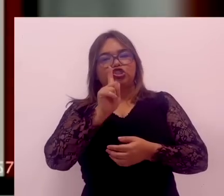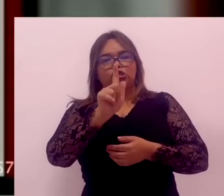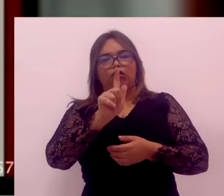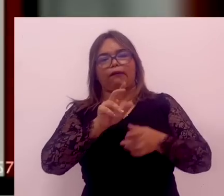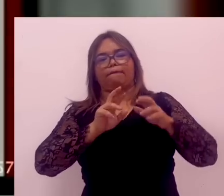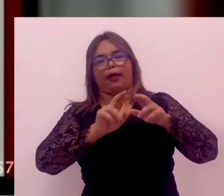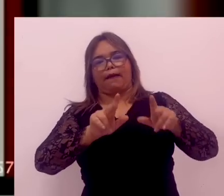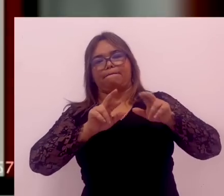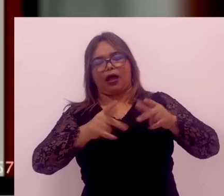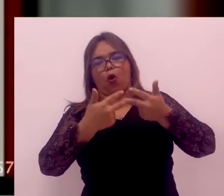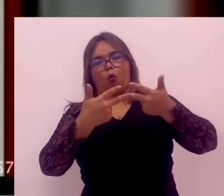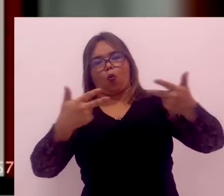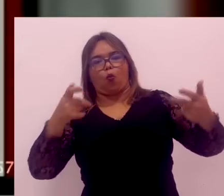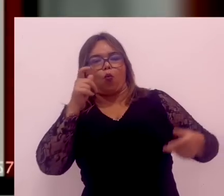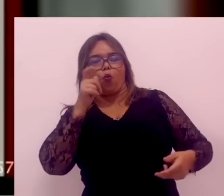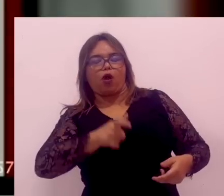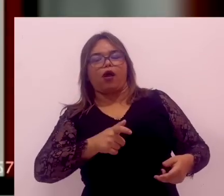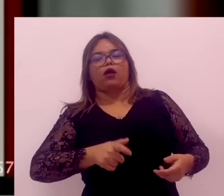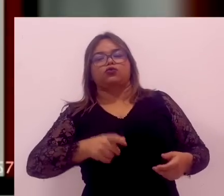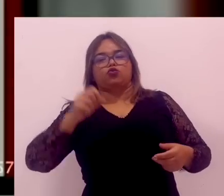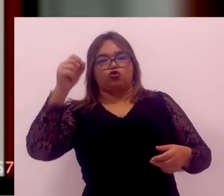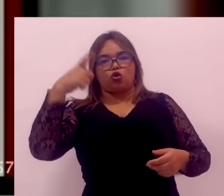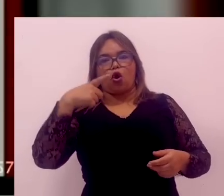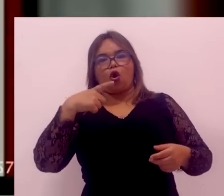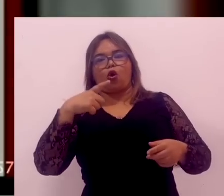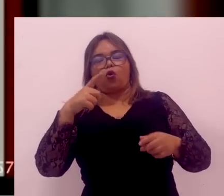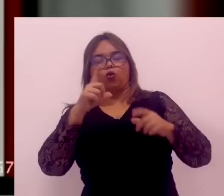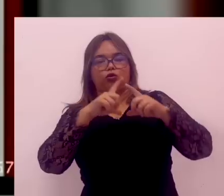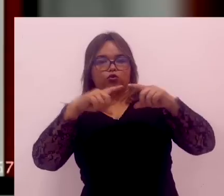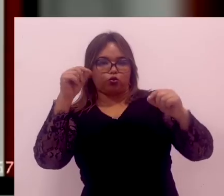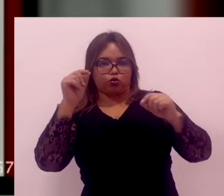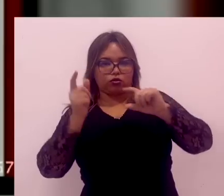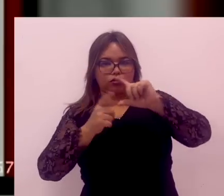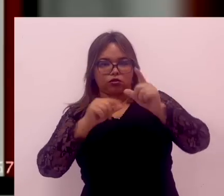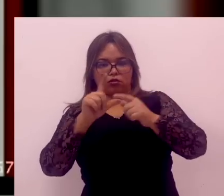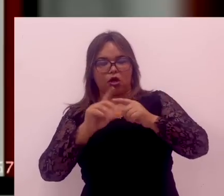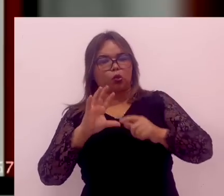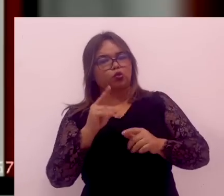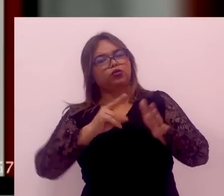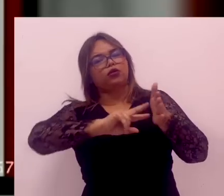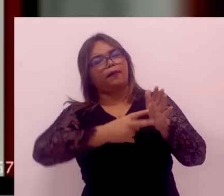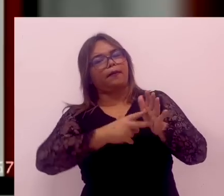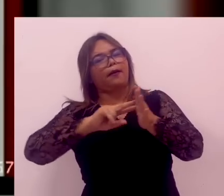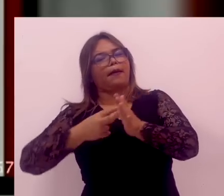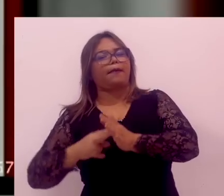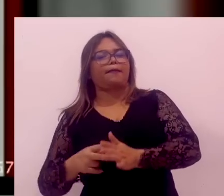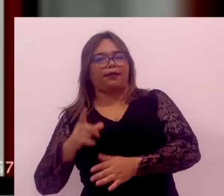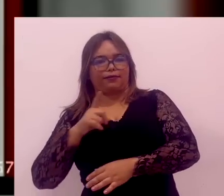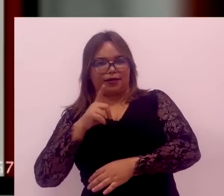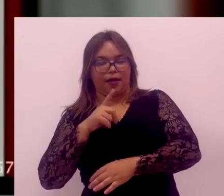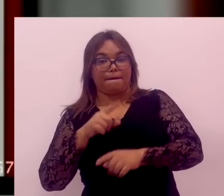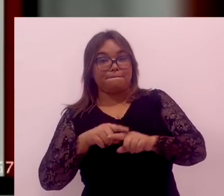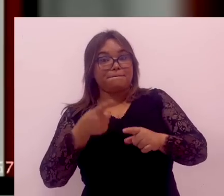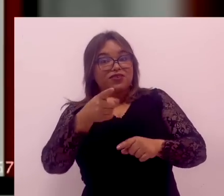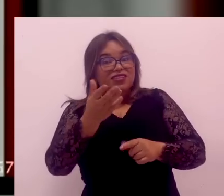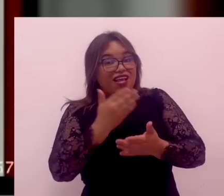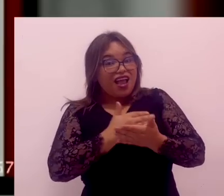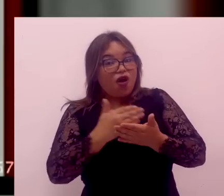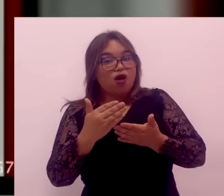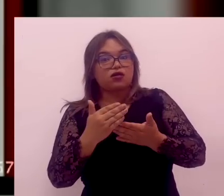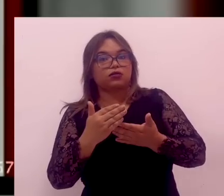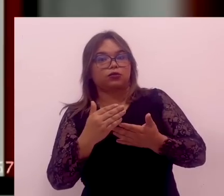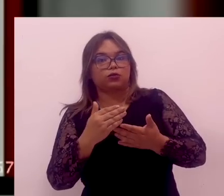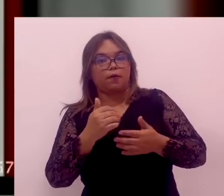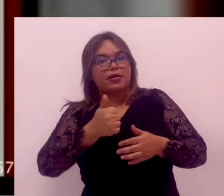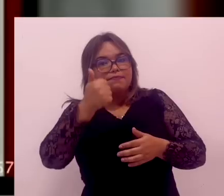as estrelas, tudo isso é simbolismo. Agora, se você quer traçar o primeiro e o segundo grau e outros, há também um vasto